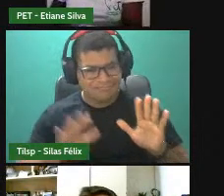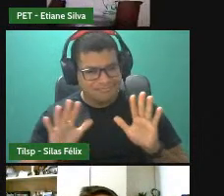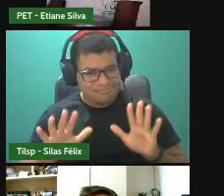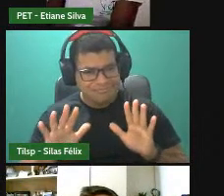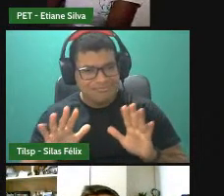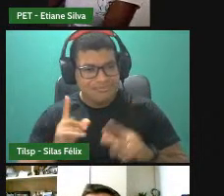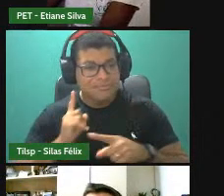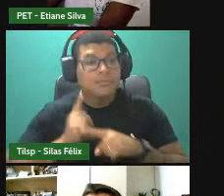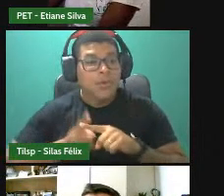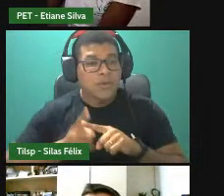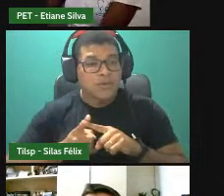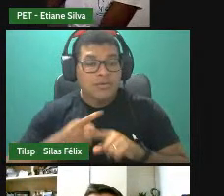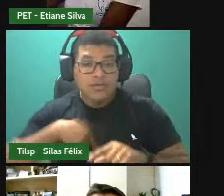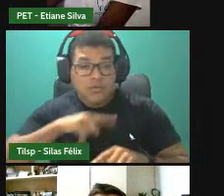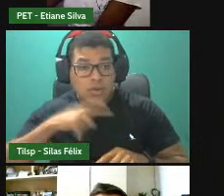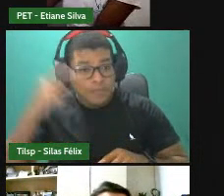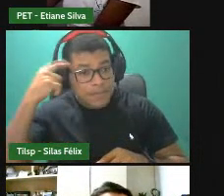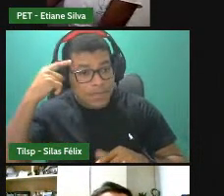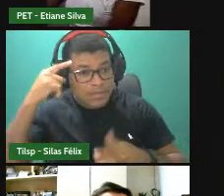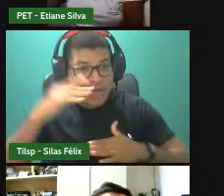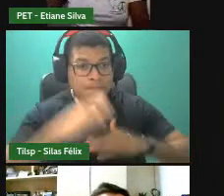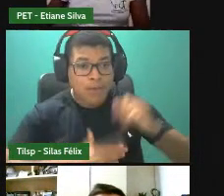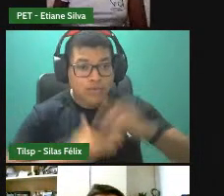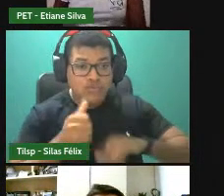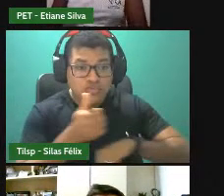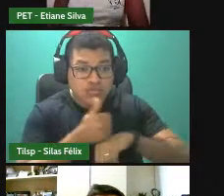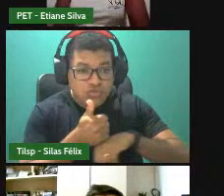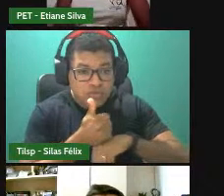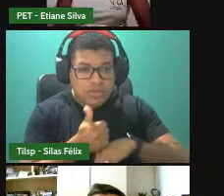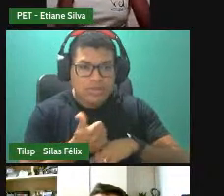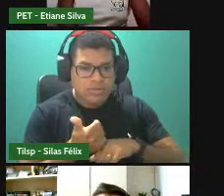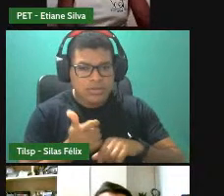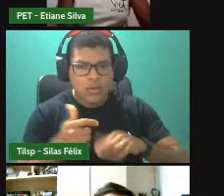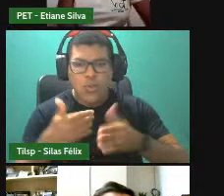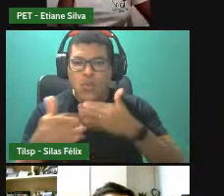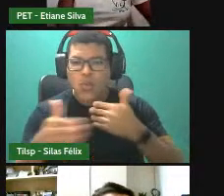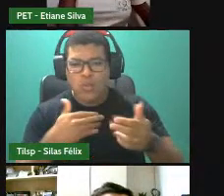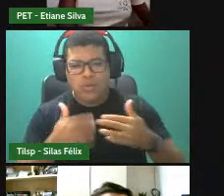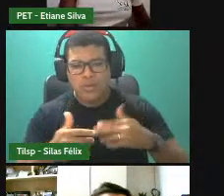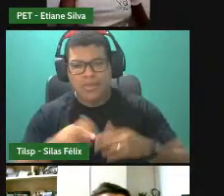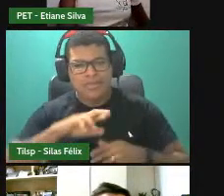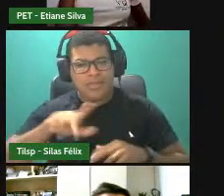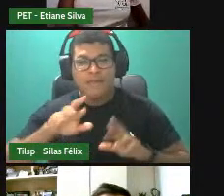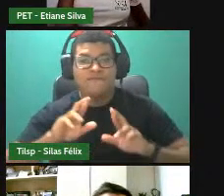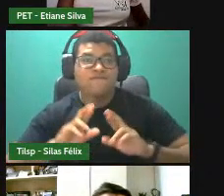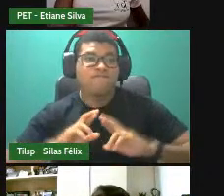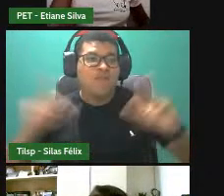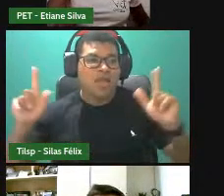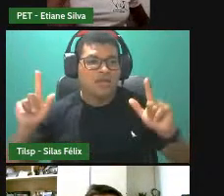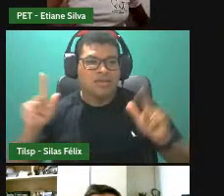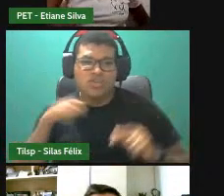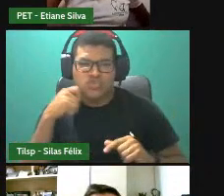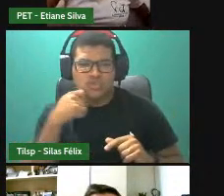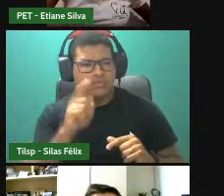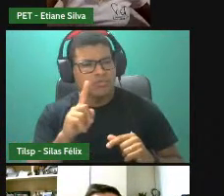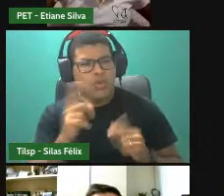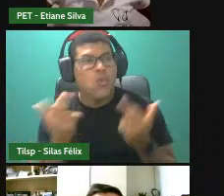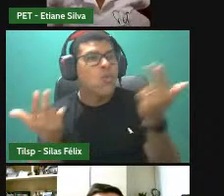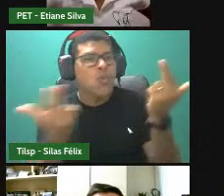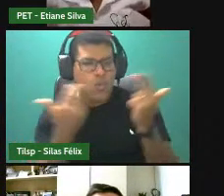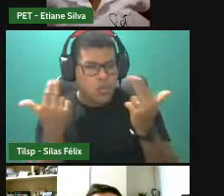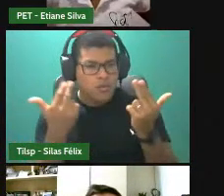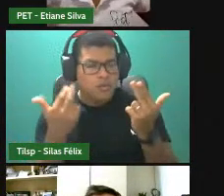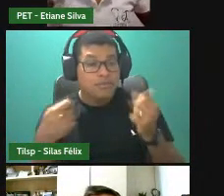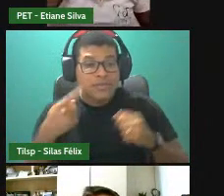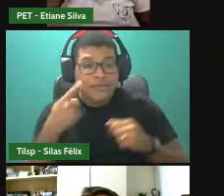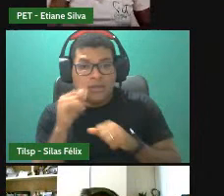se trata de pensar em qualquer profissão e não vai ser diferente na odontologia, a gente precisa analisar todas as alternativas.